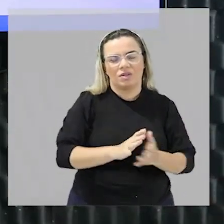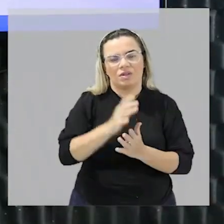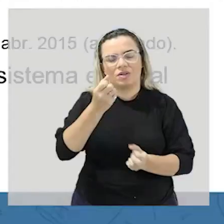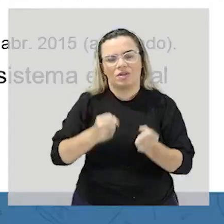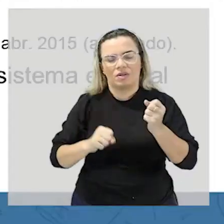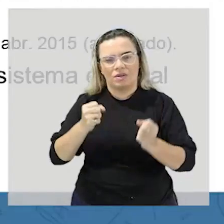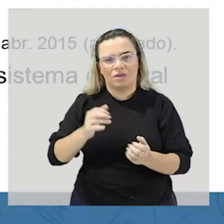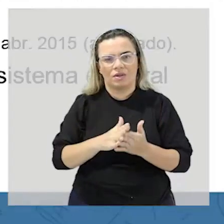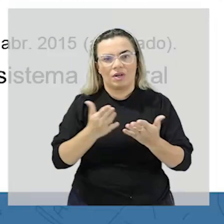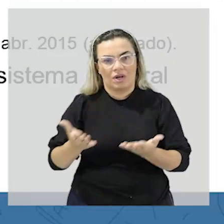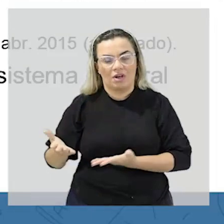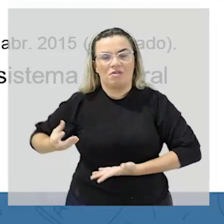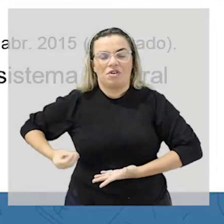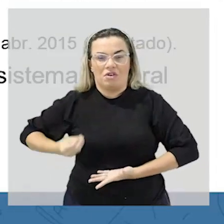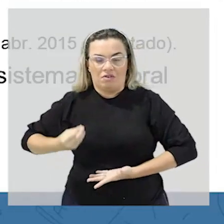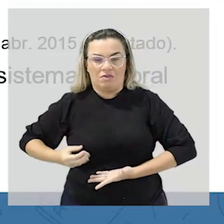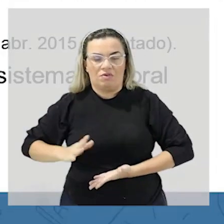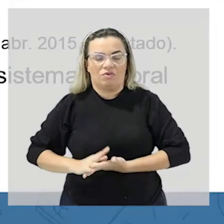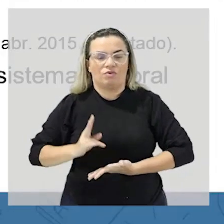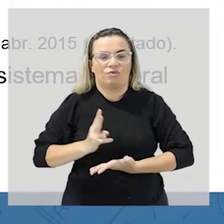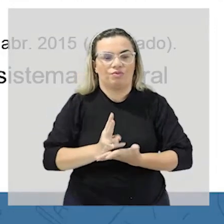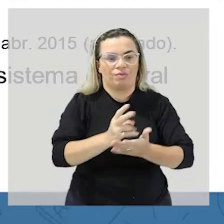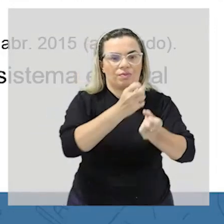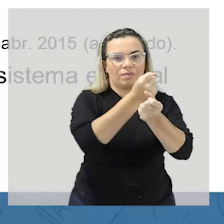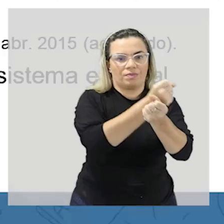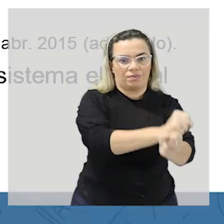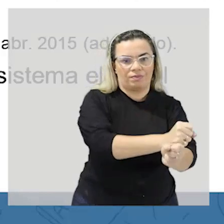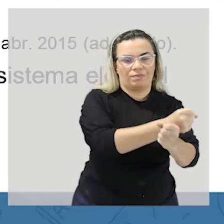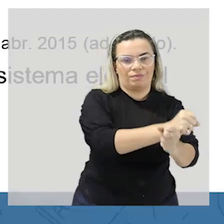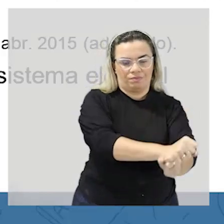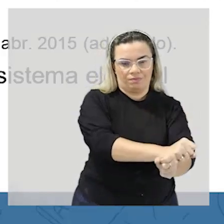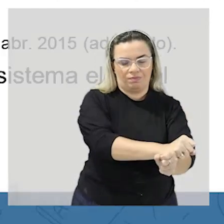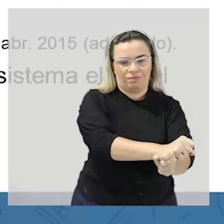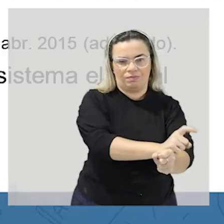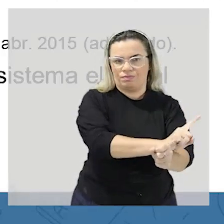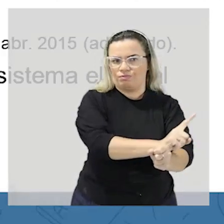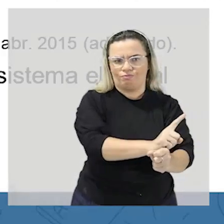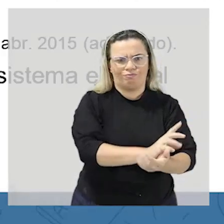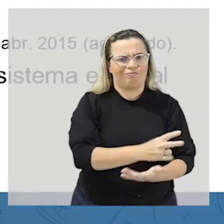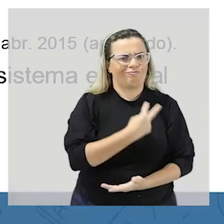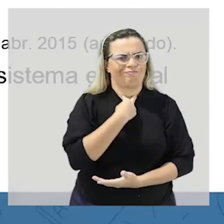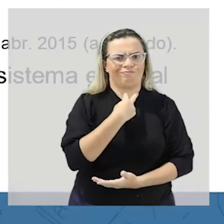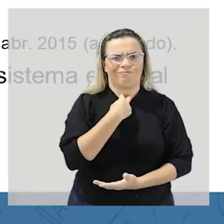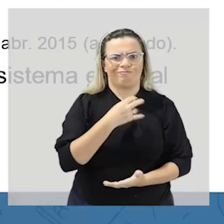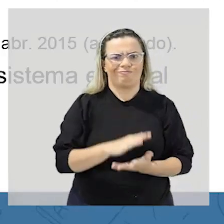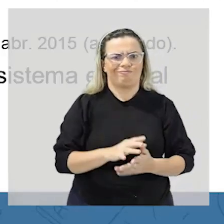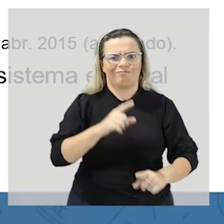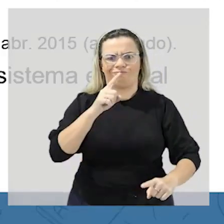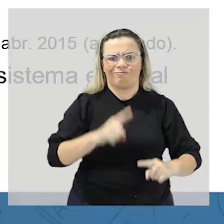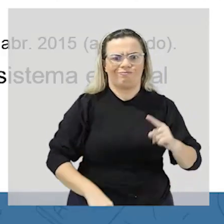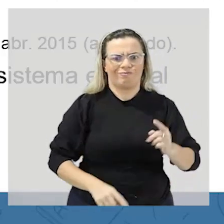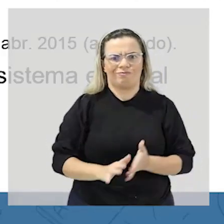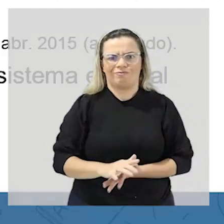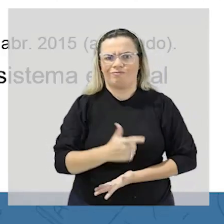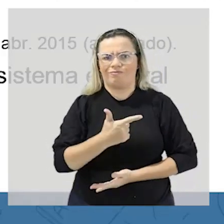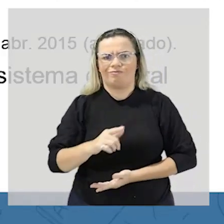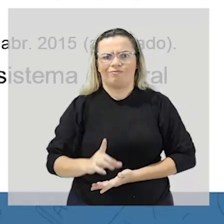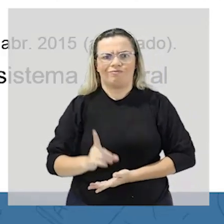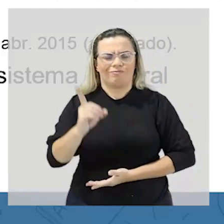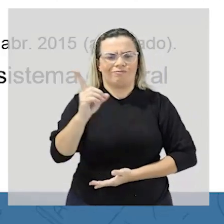Brasil ainda a escravidão, os escravos não podem, evidentemente, não têm direito ao